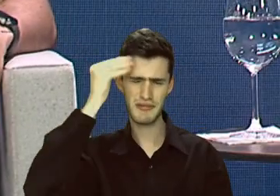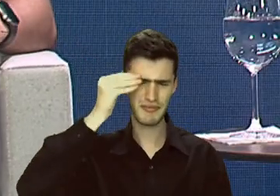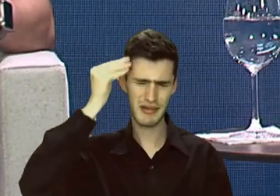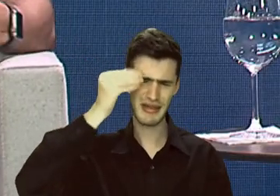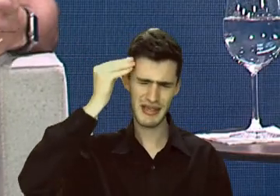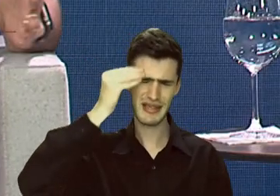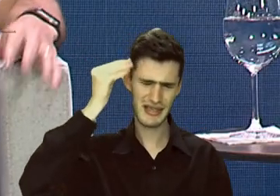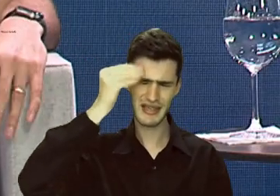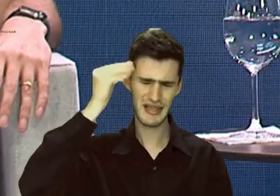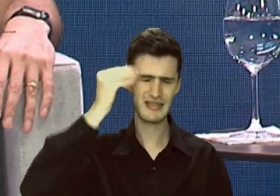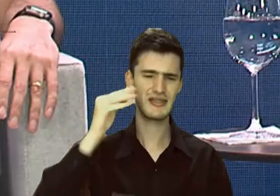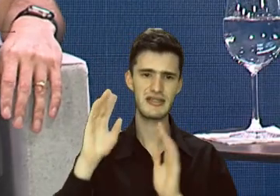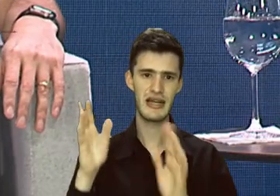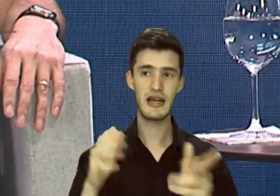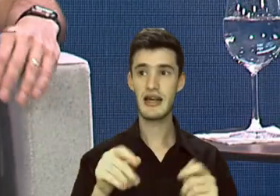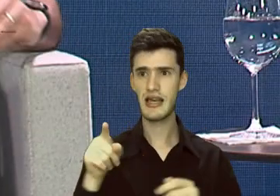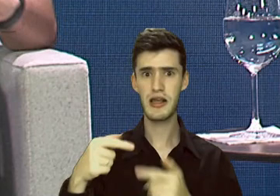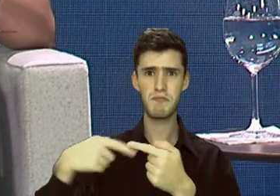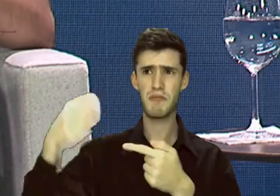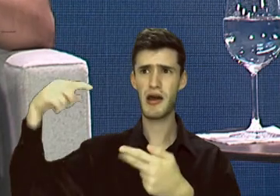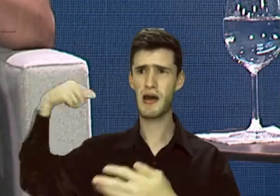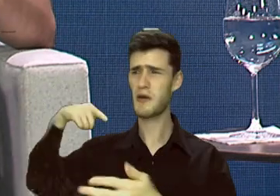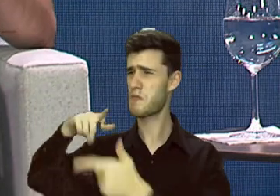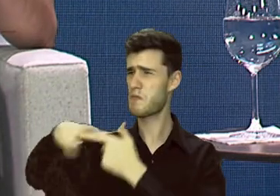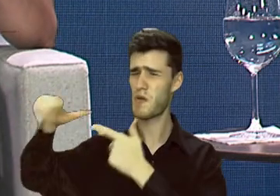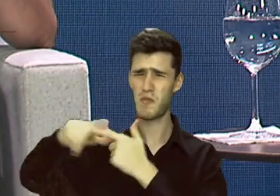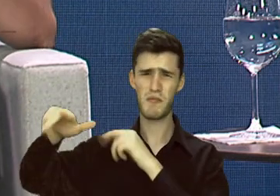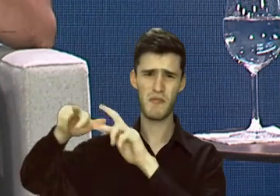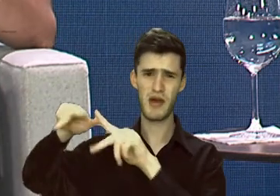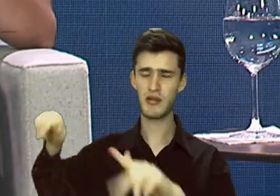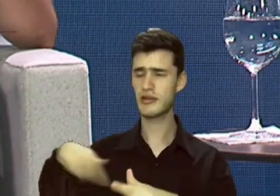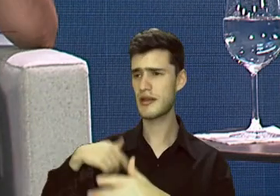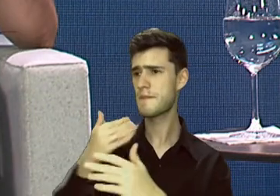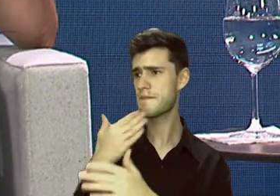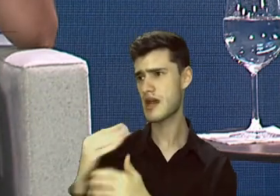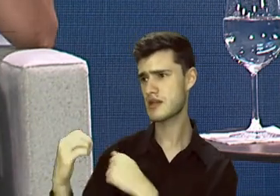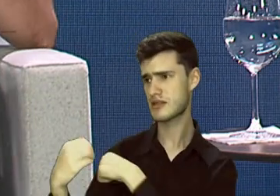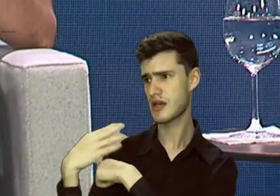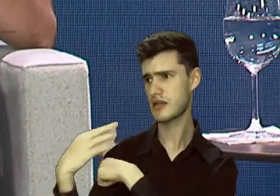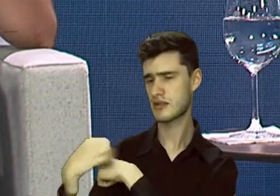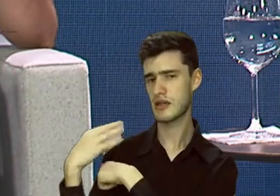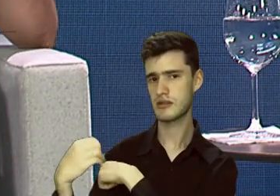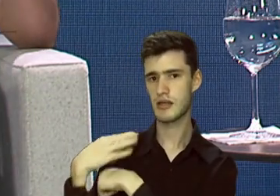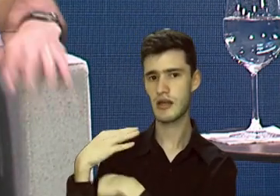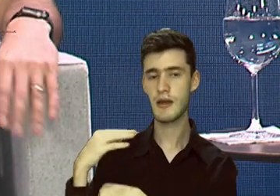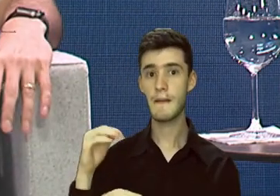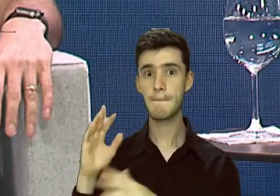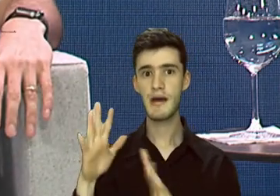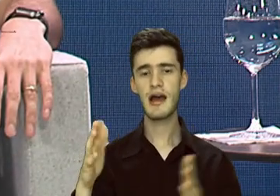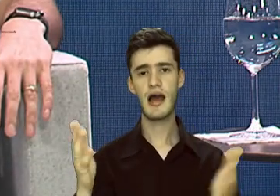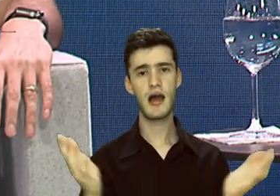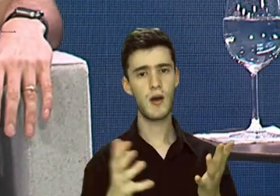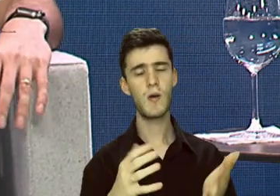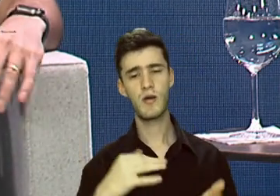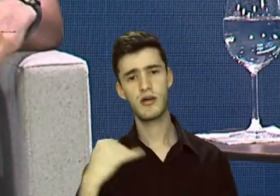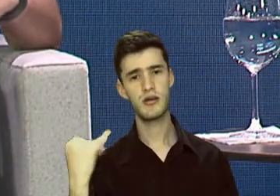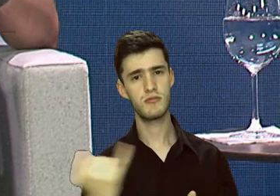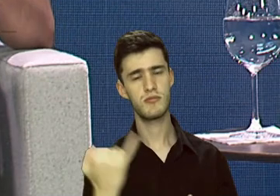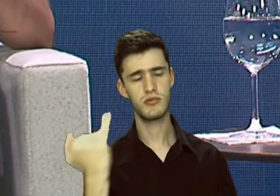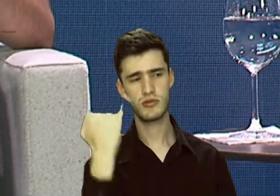peça essa Ajuda também mas acho que uma visão de longo prazo mesmo é cíclico nós vamos passar por um momento de